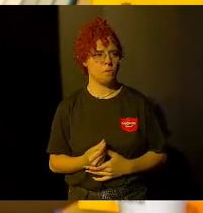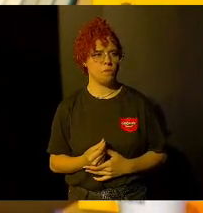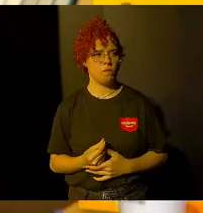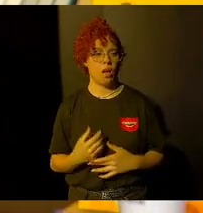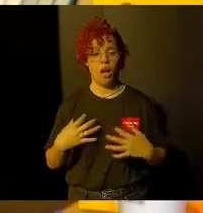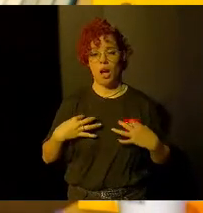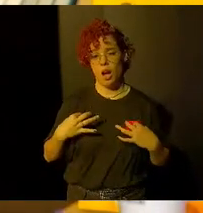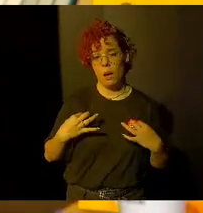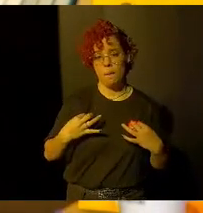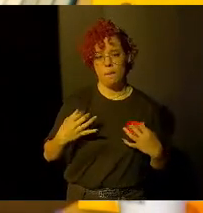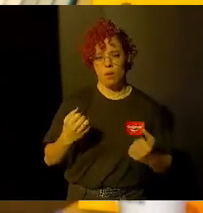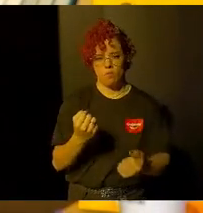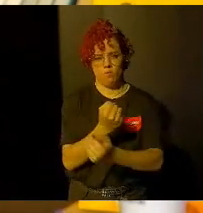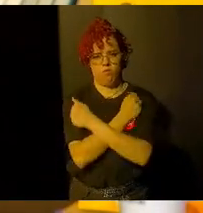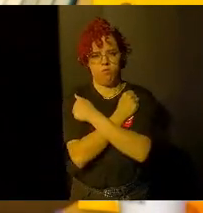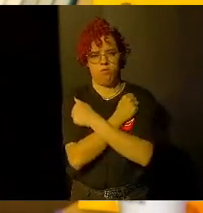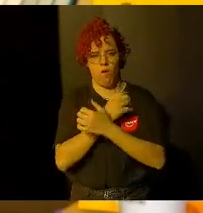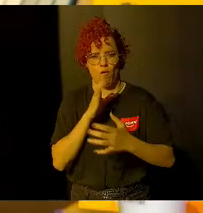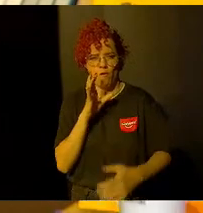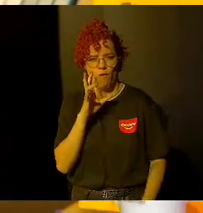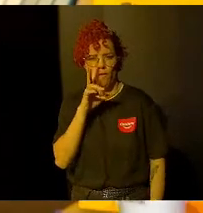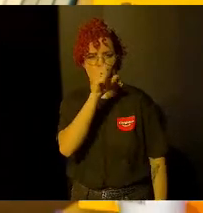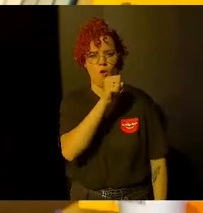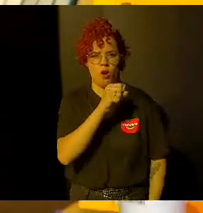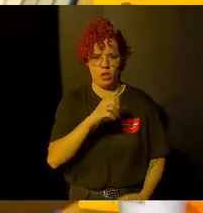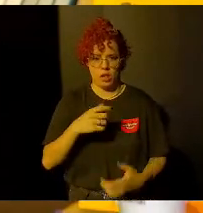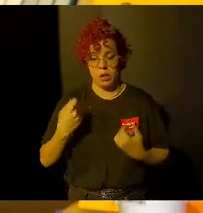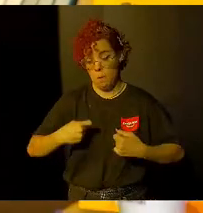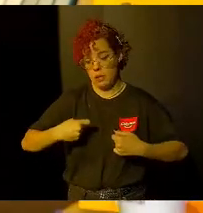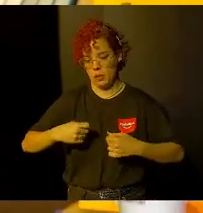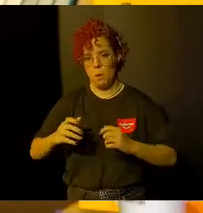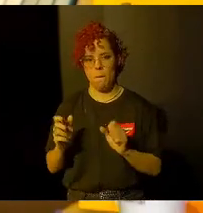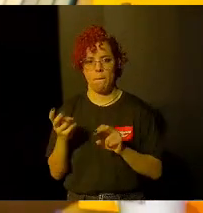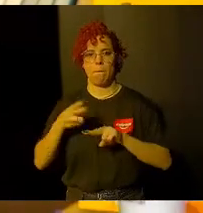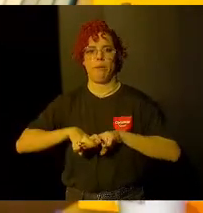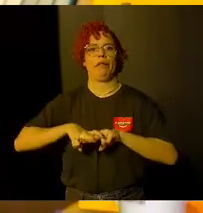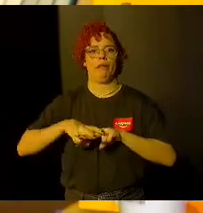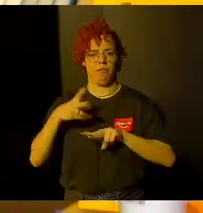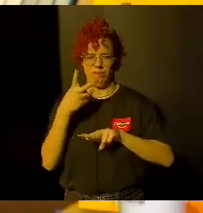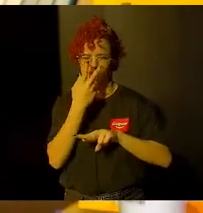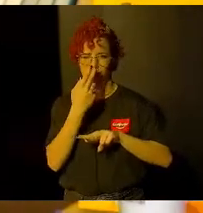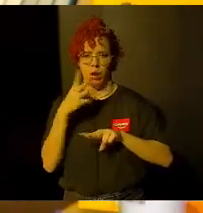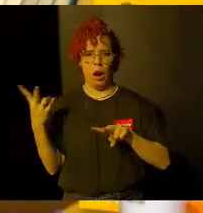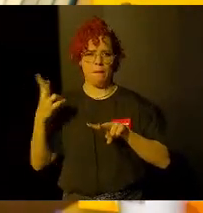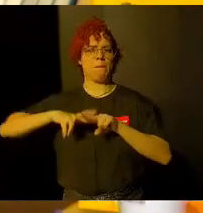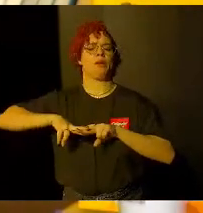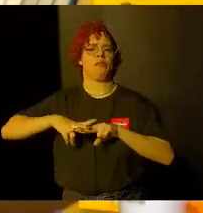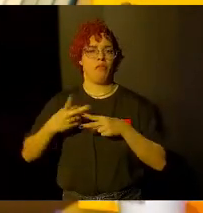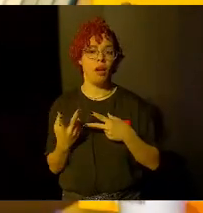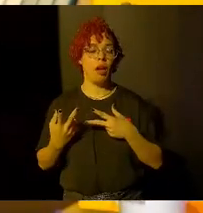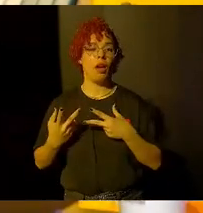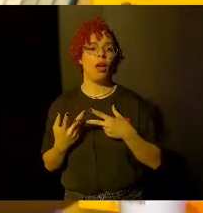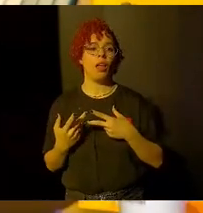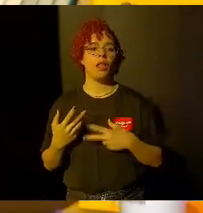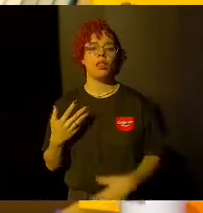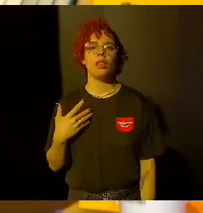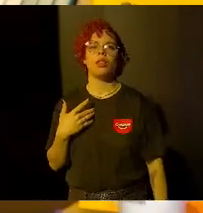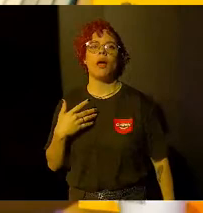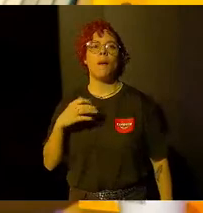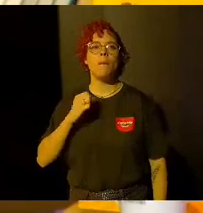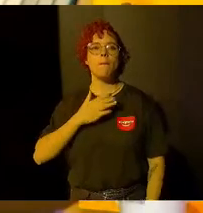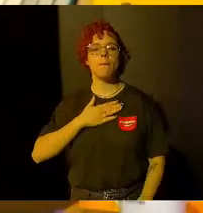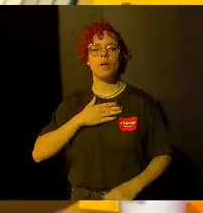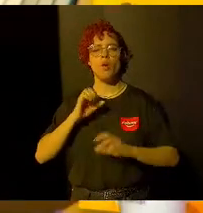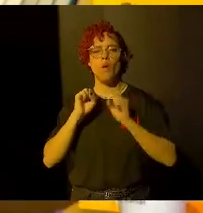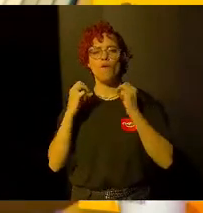camisas de força dentro das quais eu tenho aqui cabe nas minhas oficinas literárias